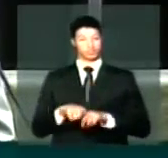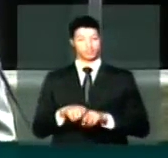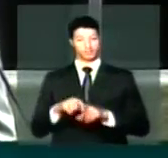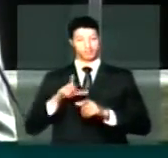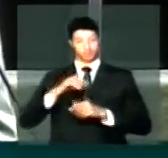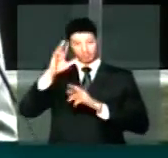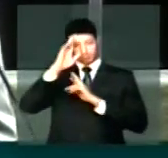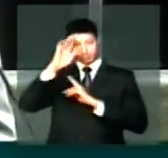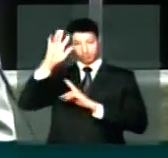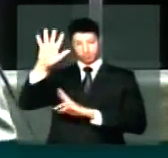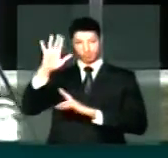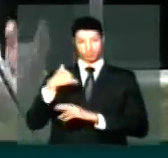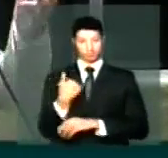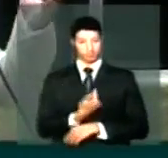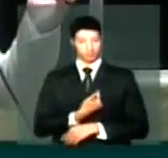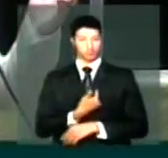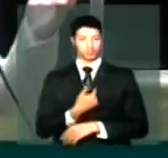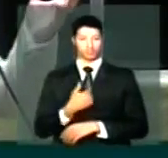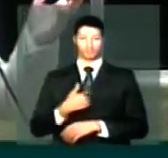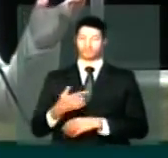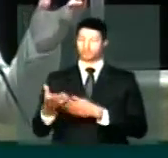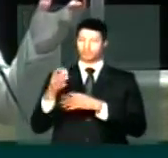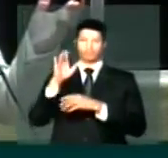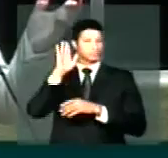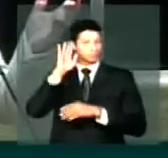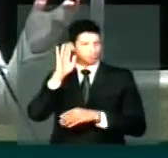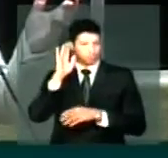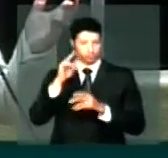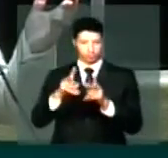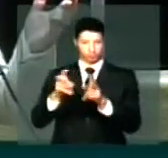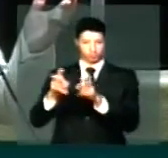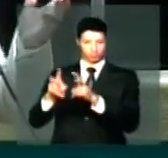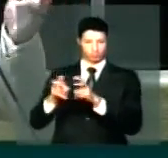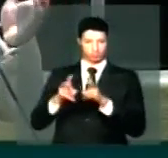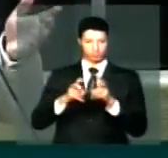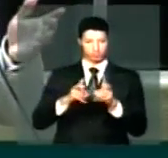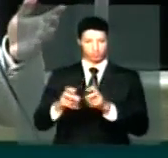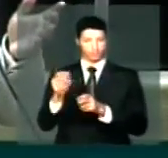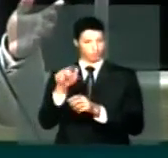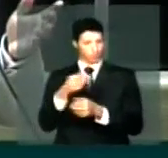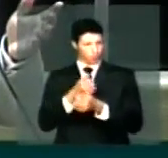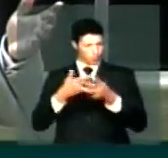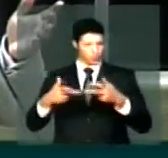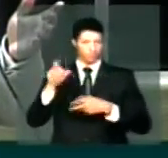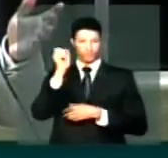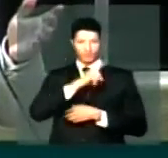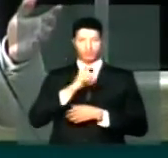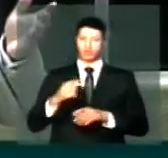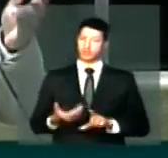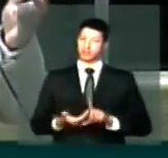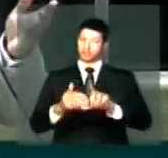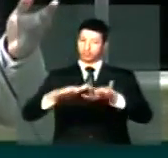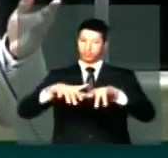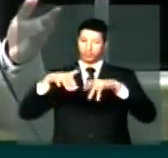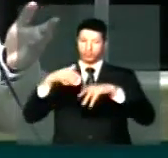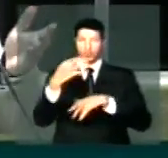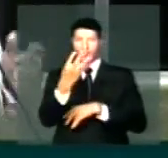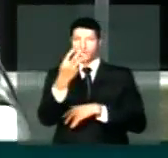uma esperança que nós nos escutemos. Coisa difícil no plenário.